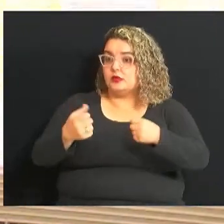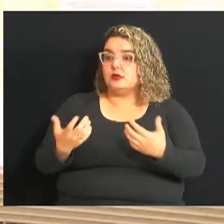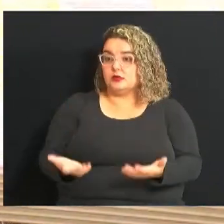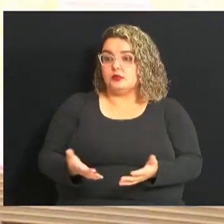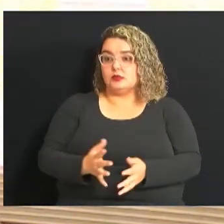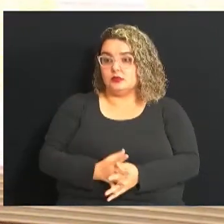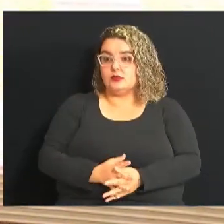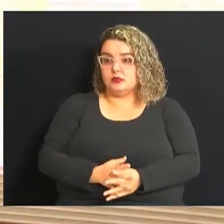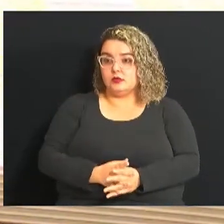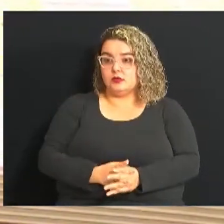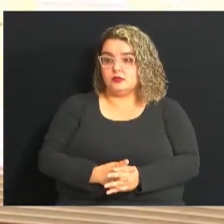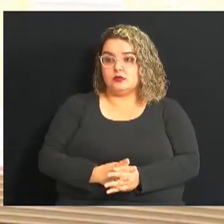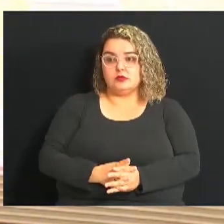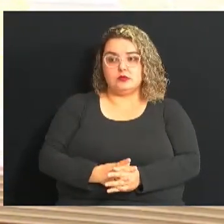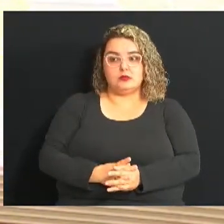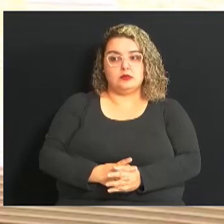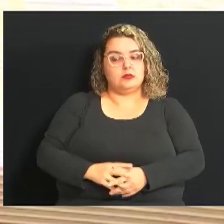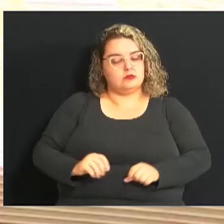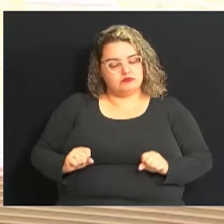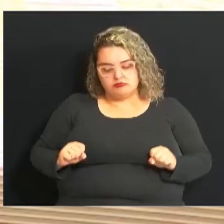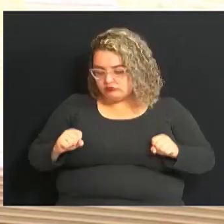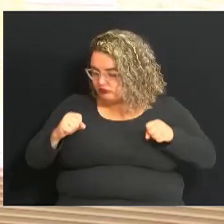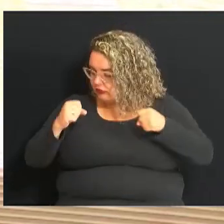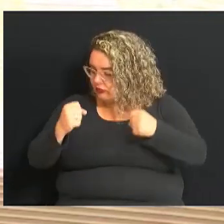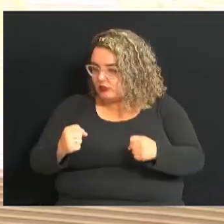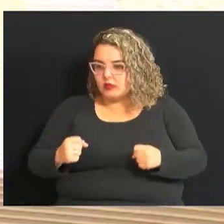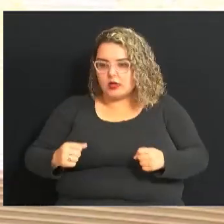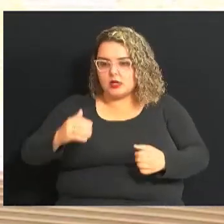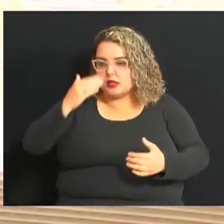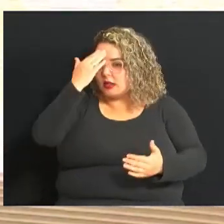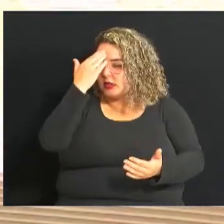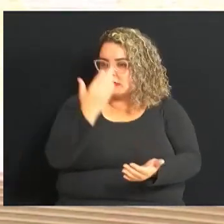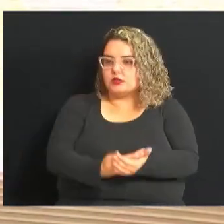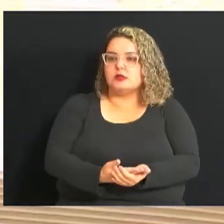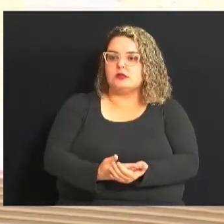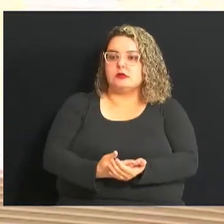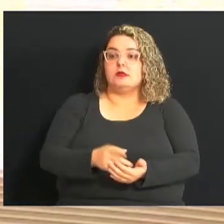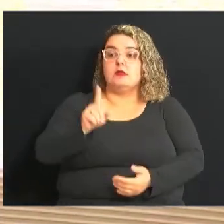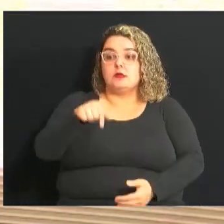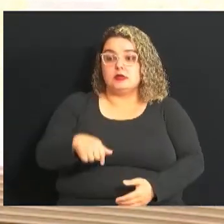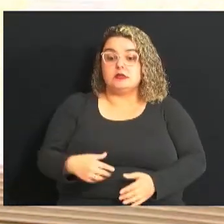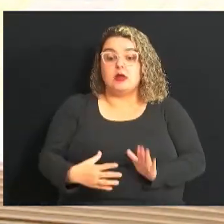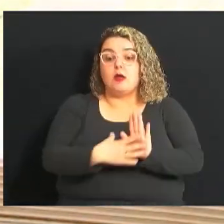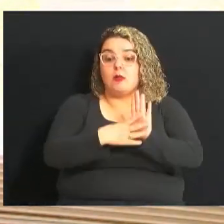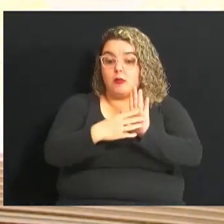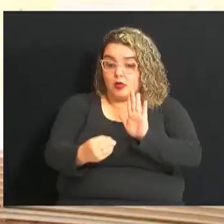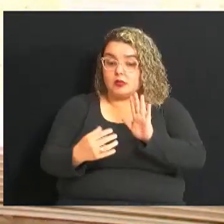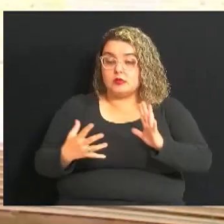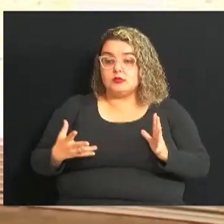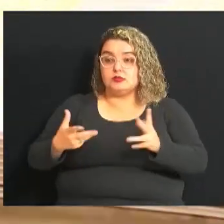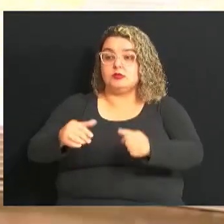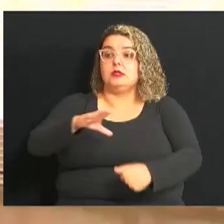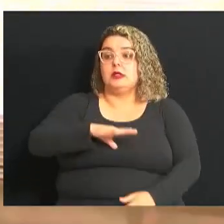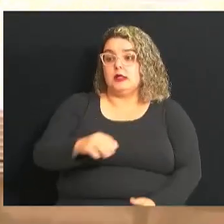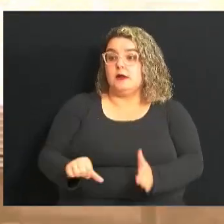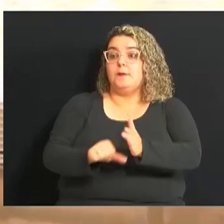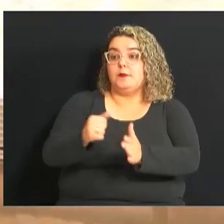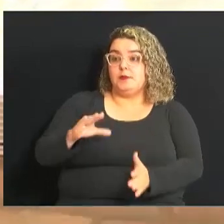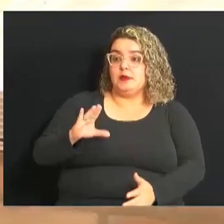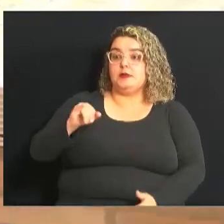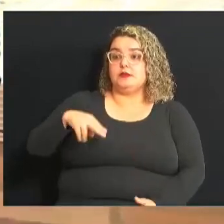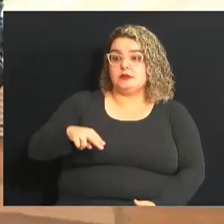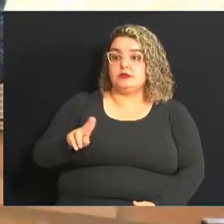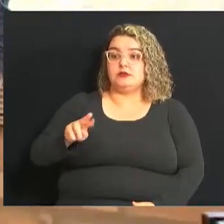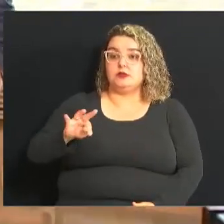não mediram esforços. Vai ser a vitrine da cidade, é o primeiro cinturão da cidade, o